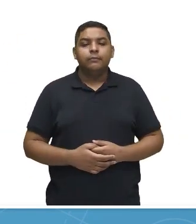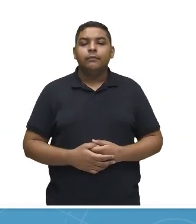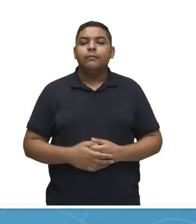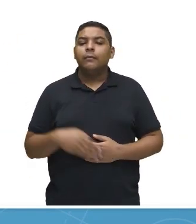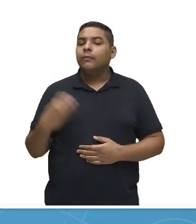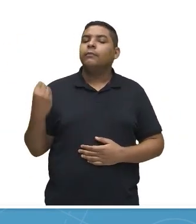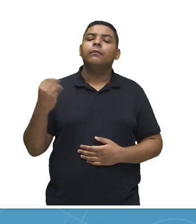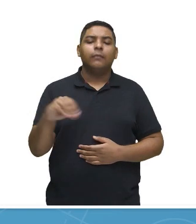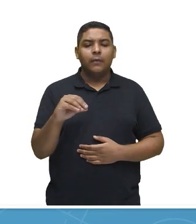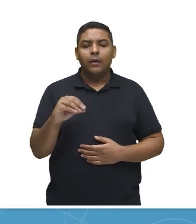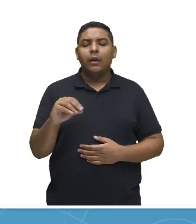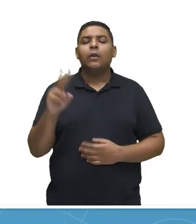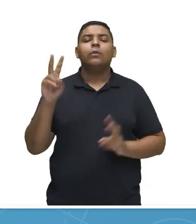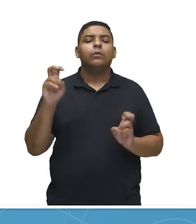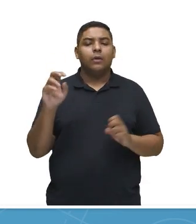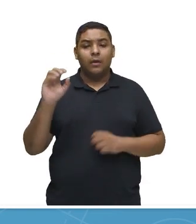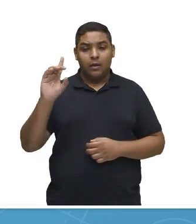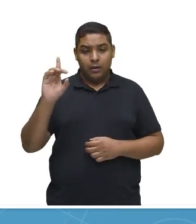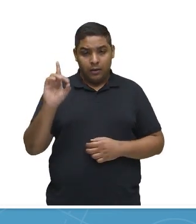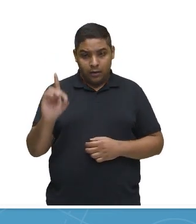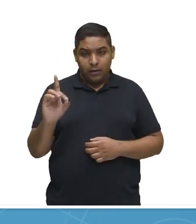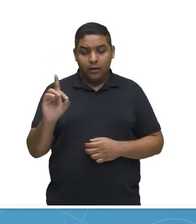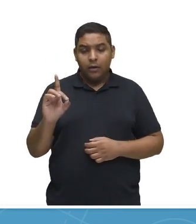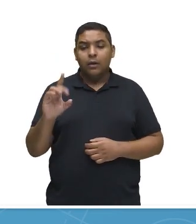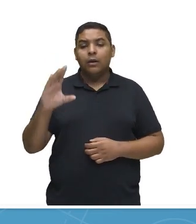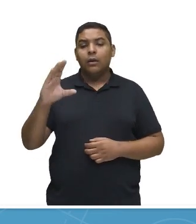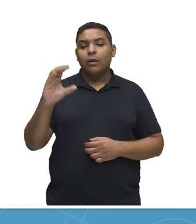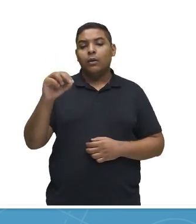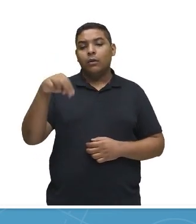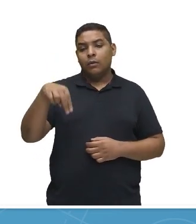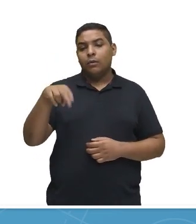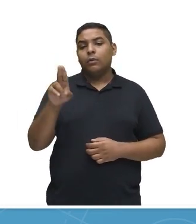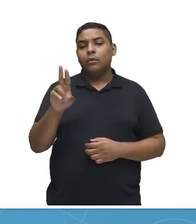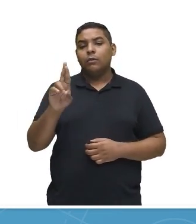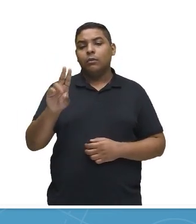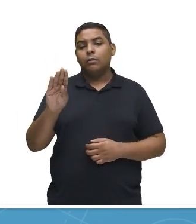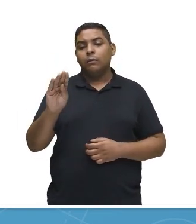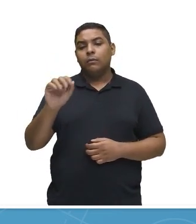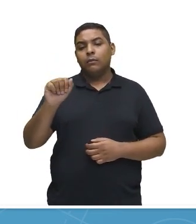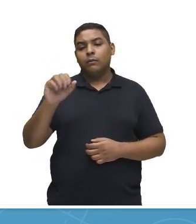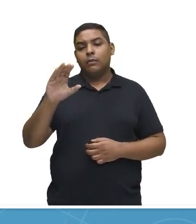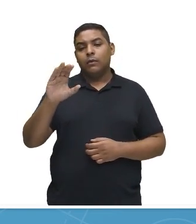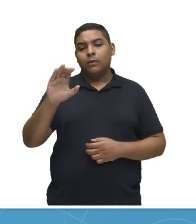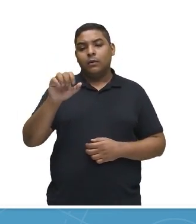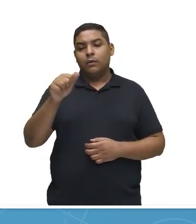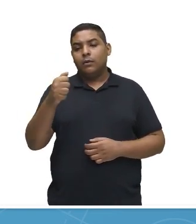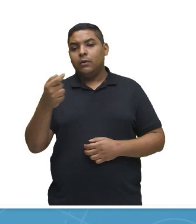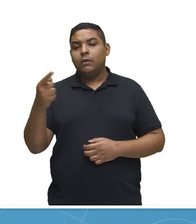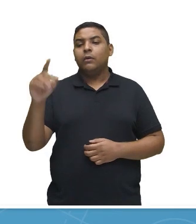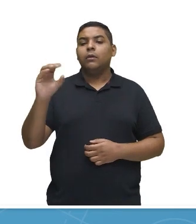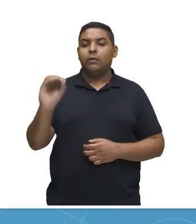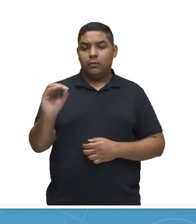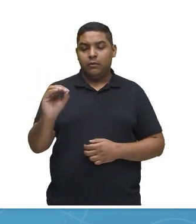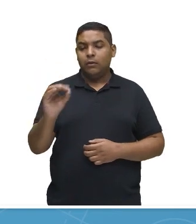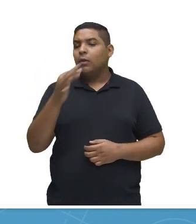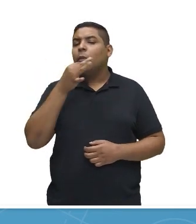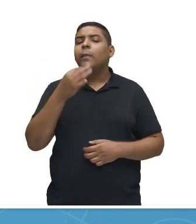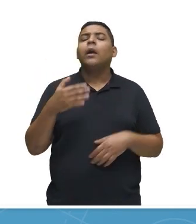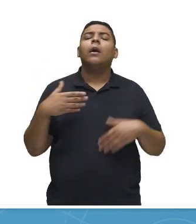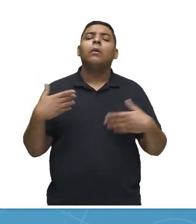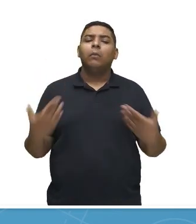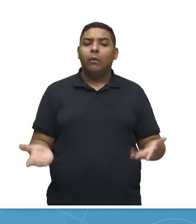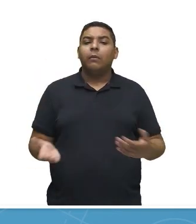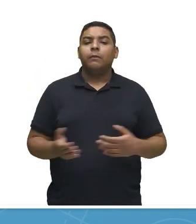então, isso corresponde ao conceito de conurbação, tá? Vamos ao comentário. O comentário é o seguinte: